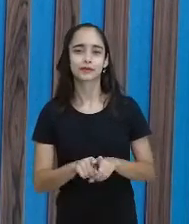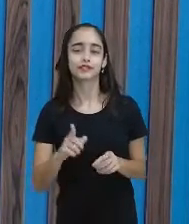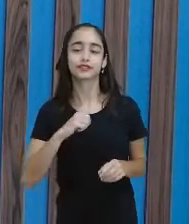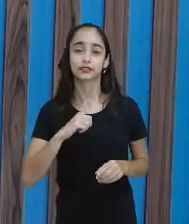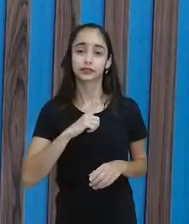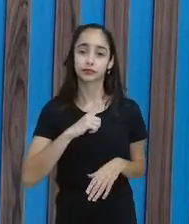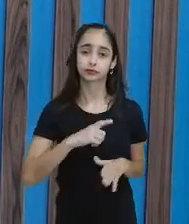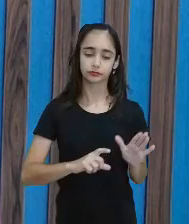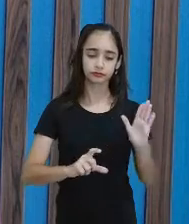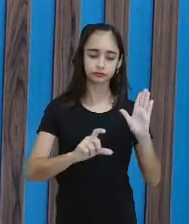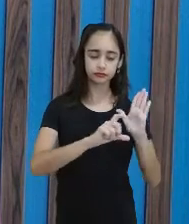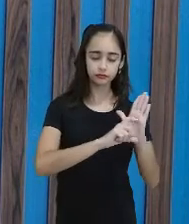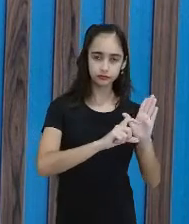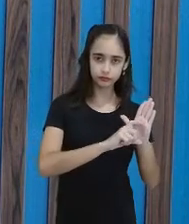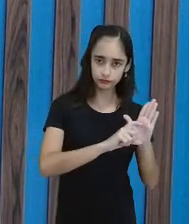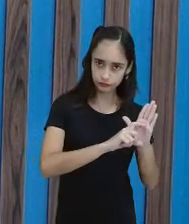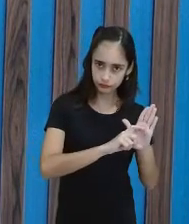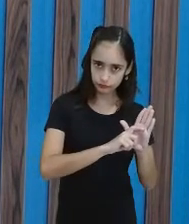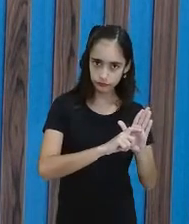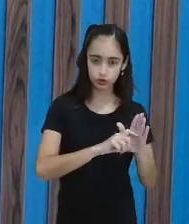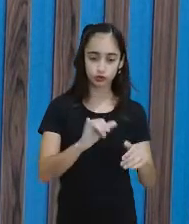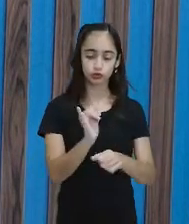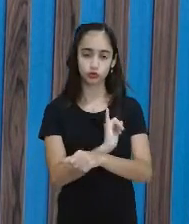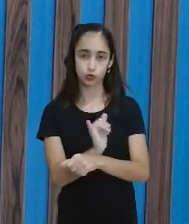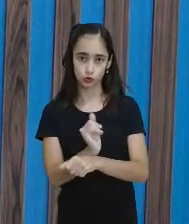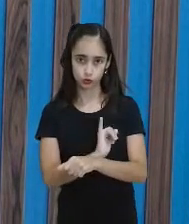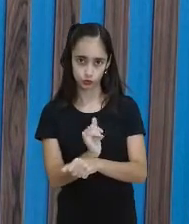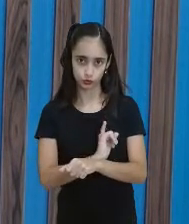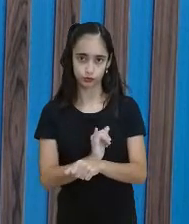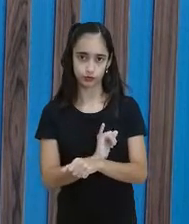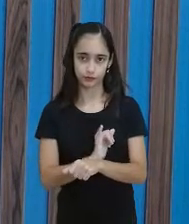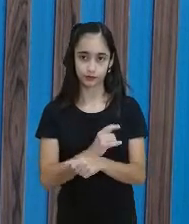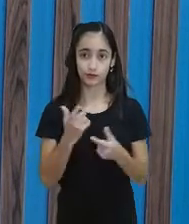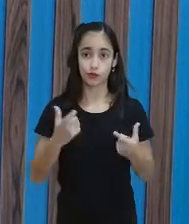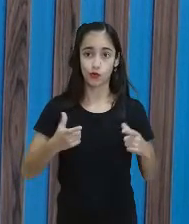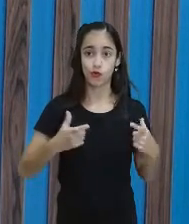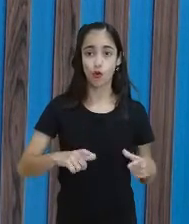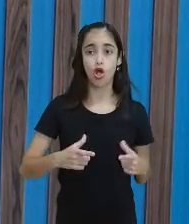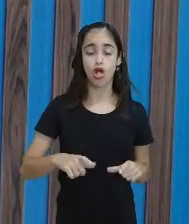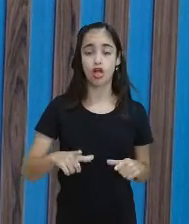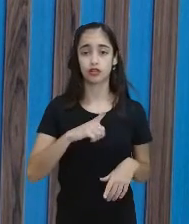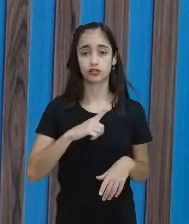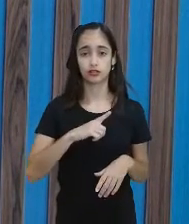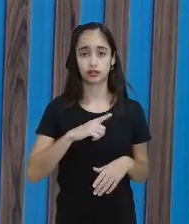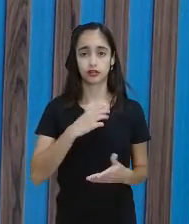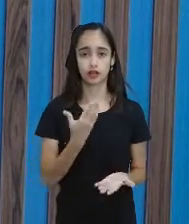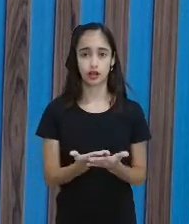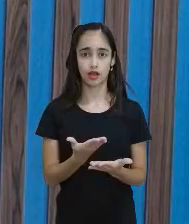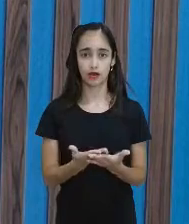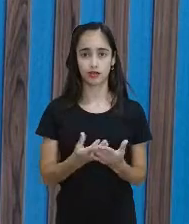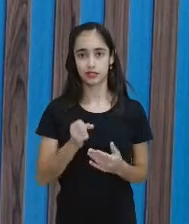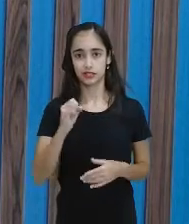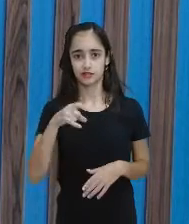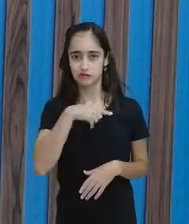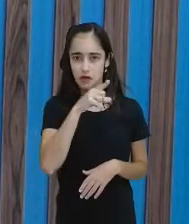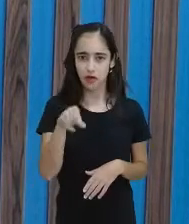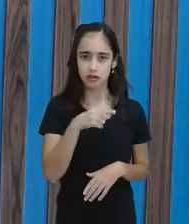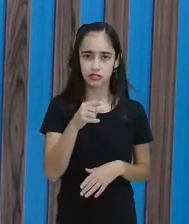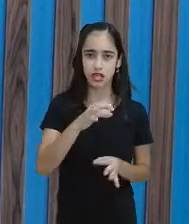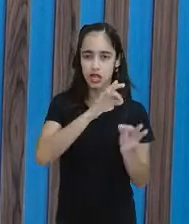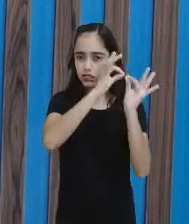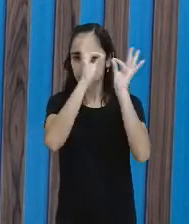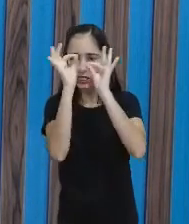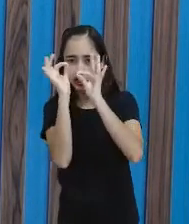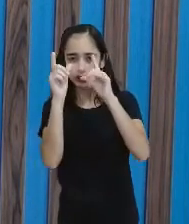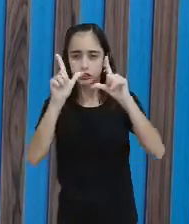do YouTube, né, onde está a aula, porque de repente, se você está nos assistindo aí pela TV Nova, tomando um cafezinho para